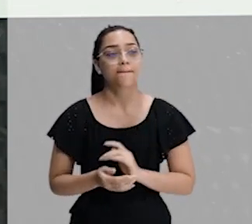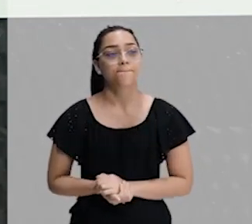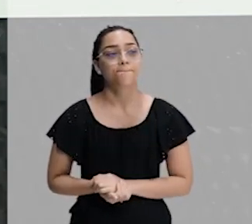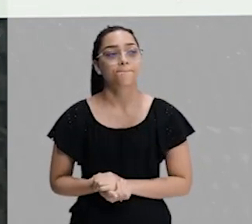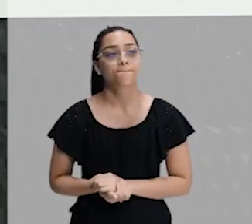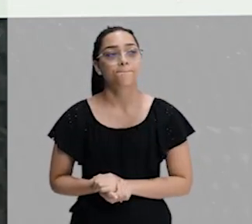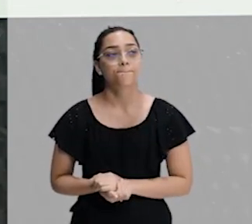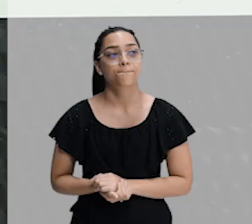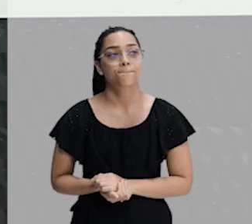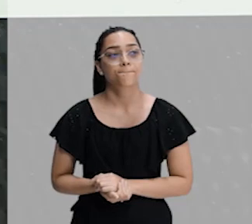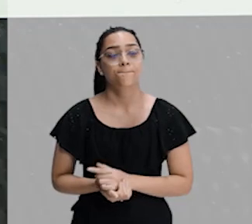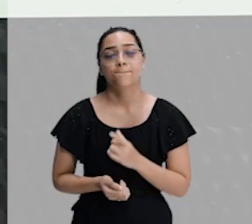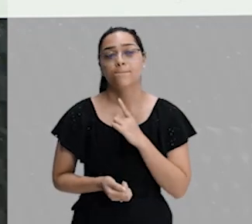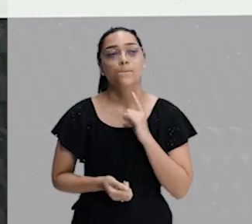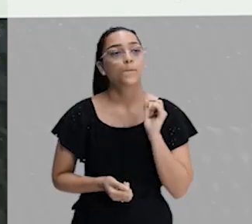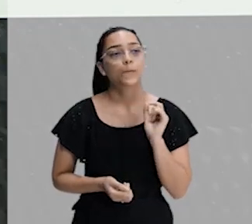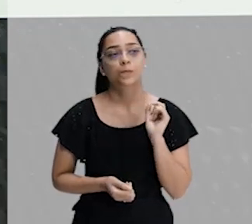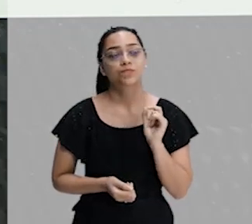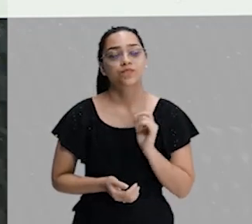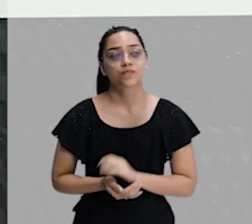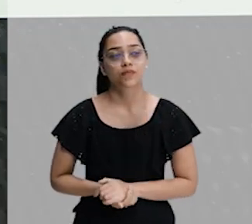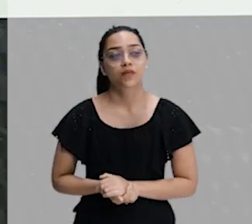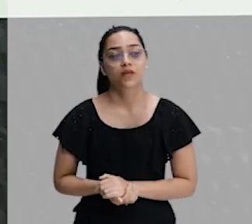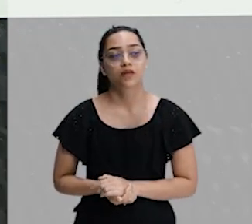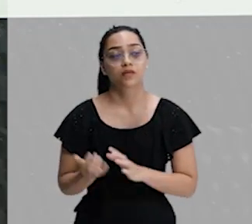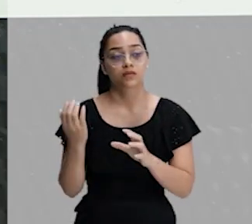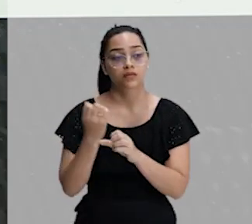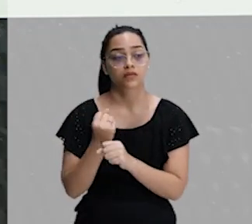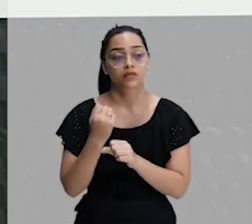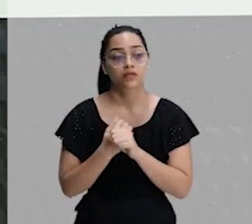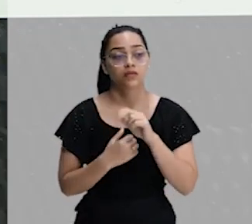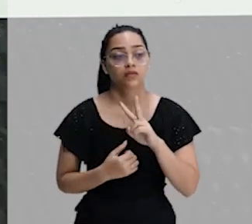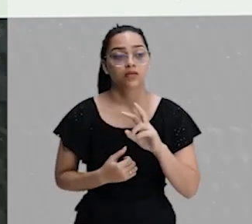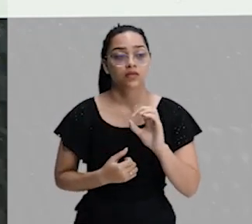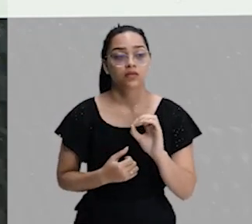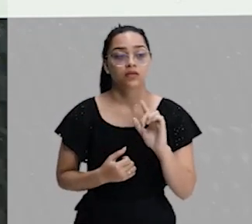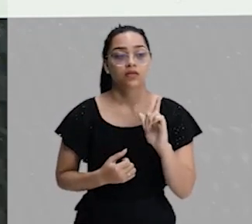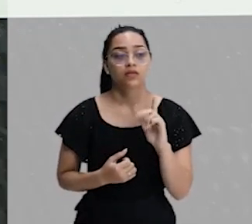o que a gente vai fazer aqui, pessoal? A gente vai calcular o volume.